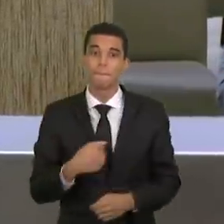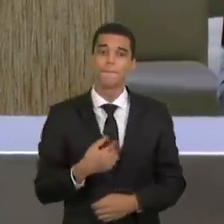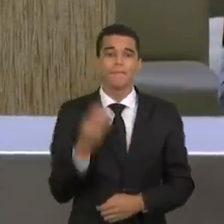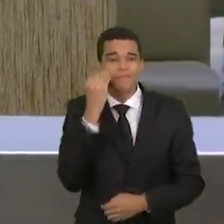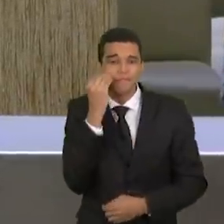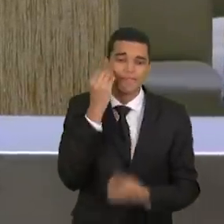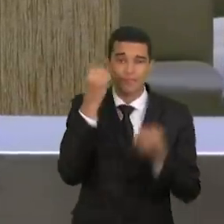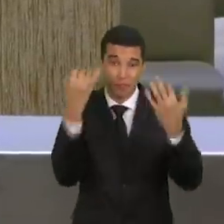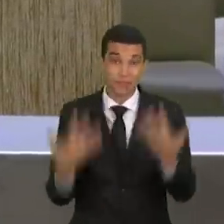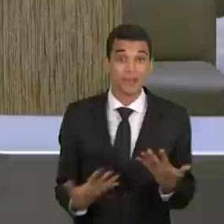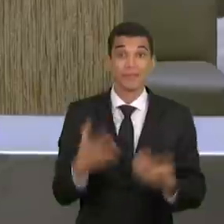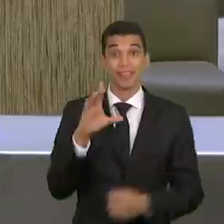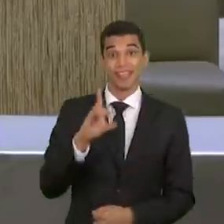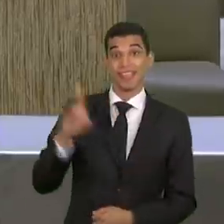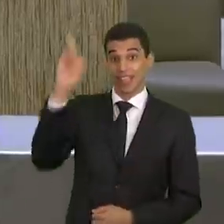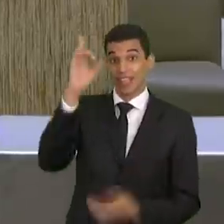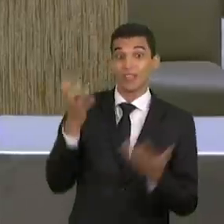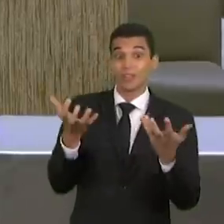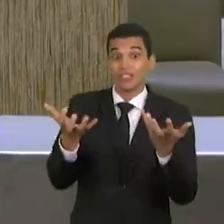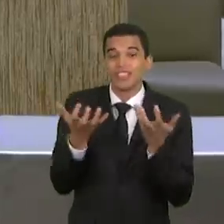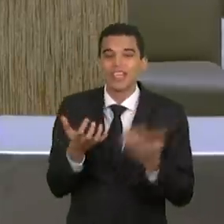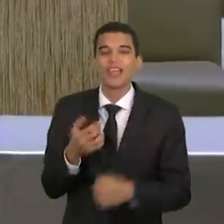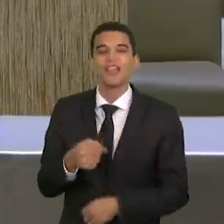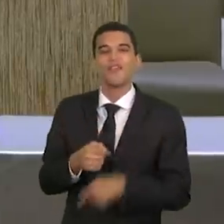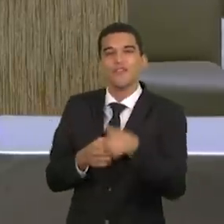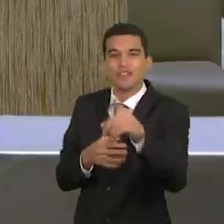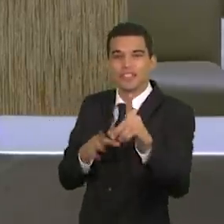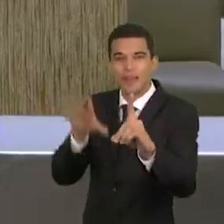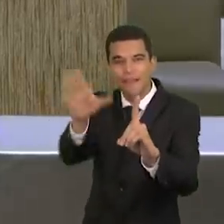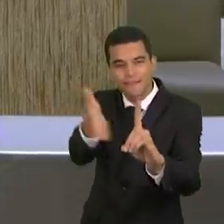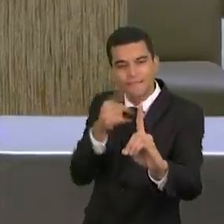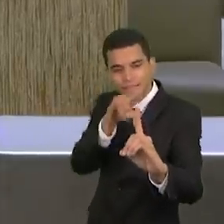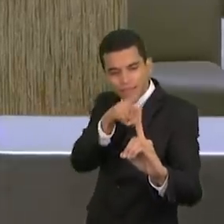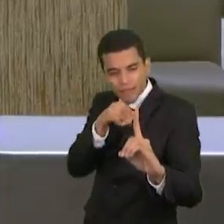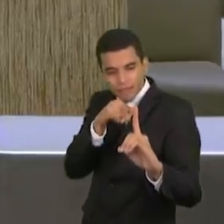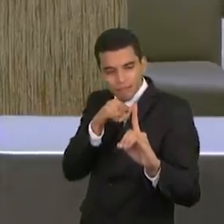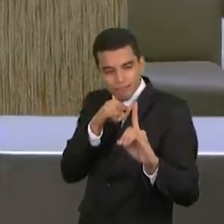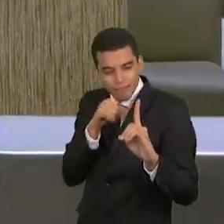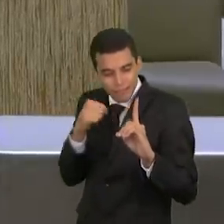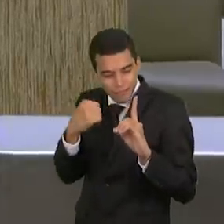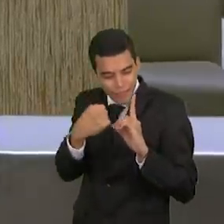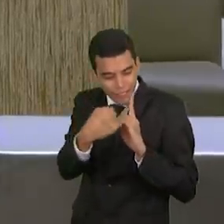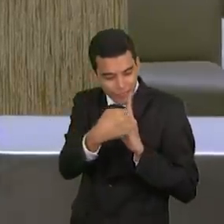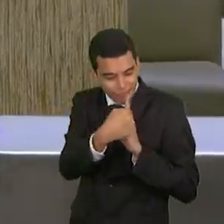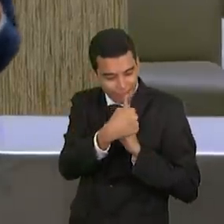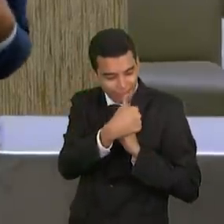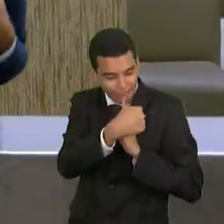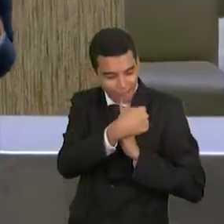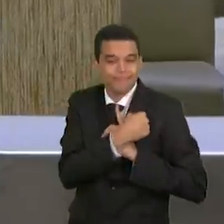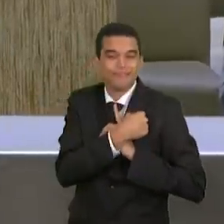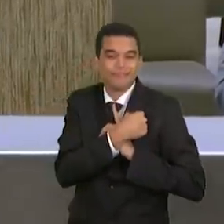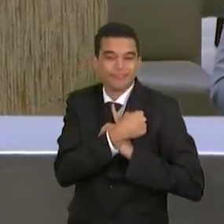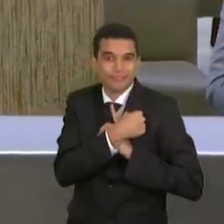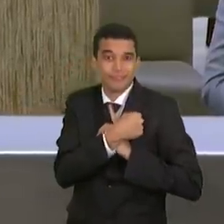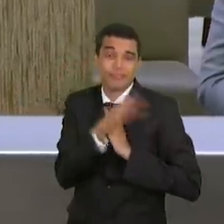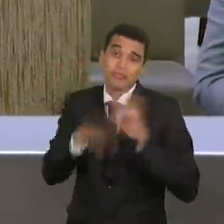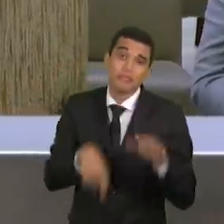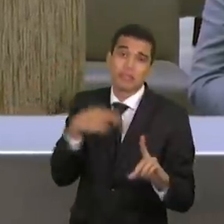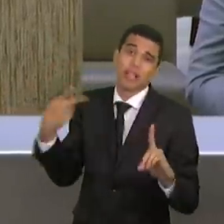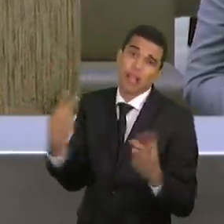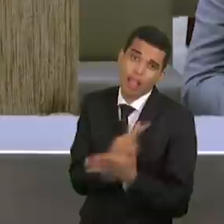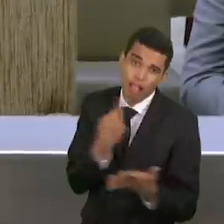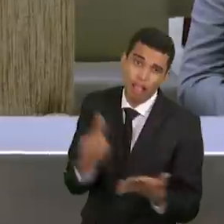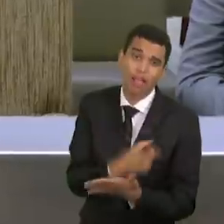para vocês, ó. Deus está querendo trazer você para o peito dele. Você está errado, você está